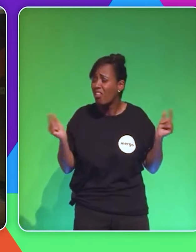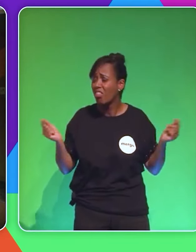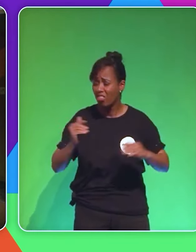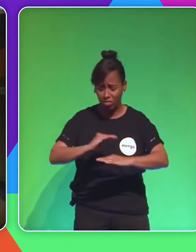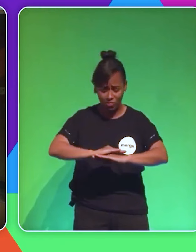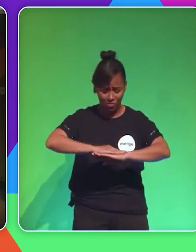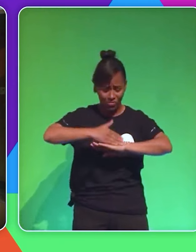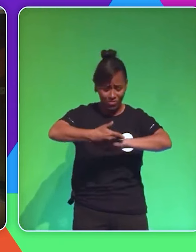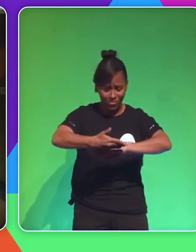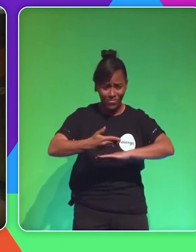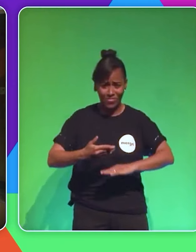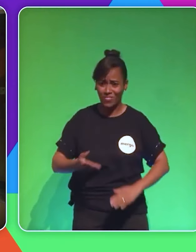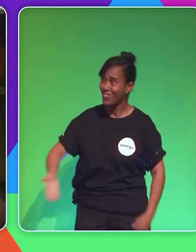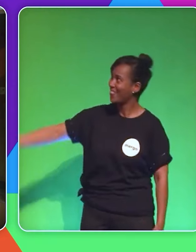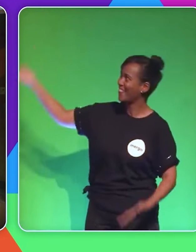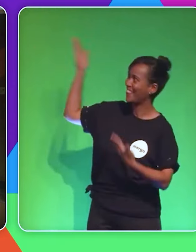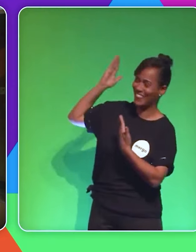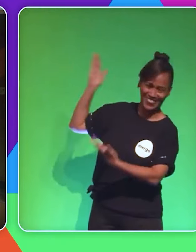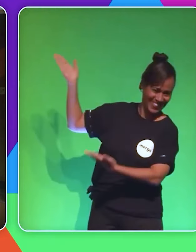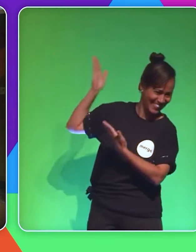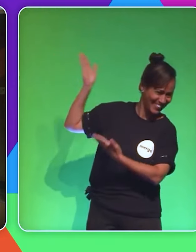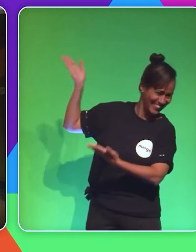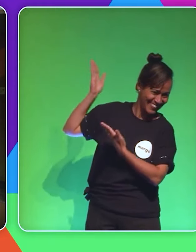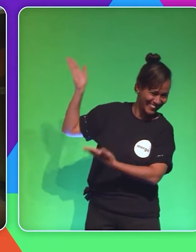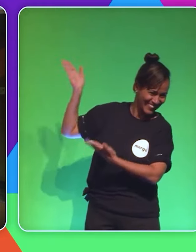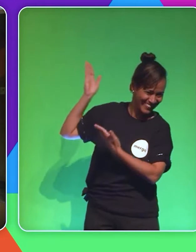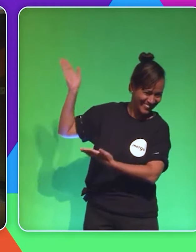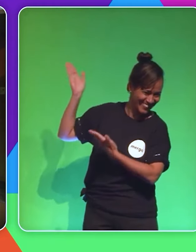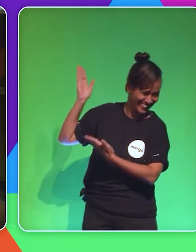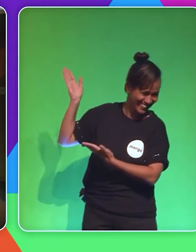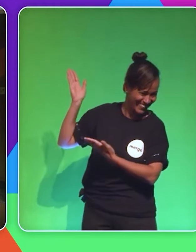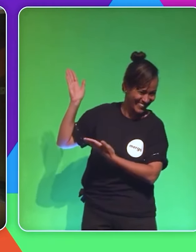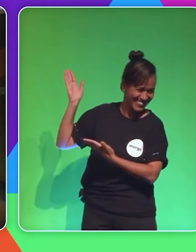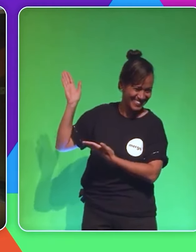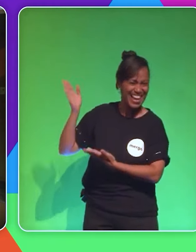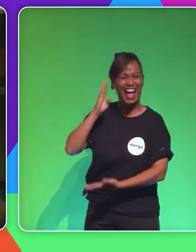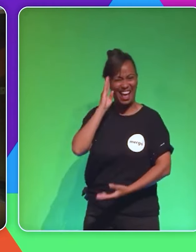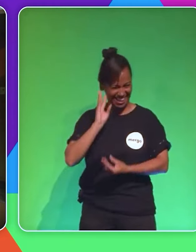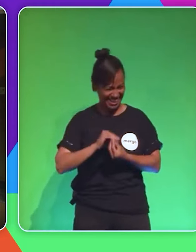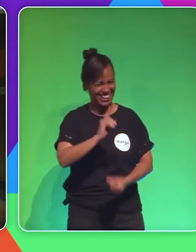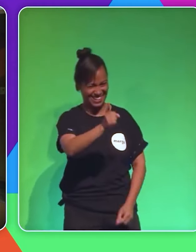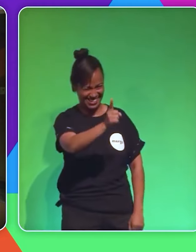estragou a experiência estragou a